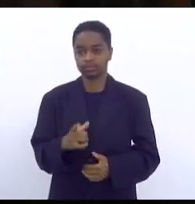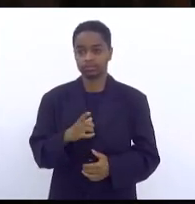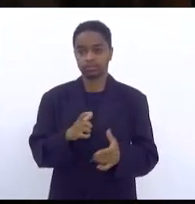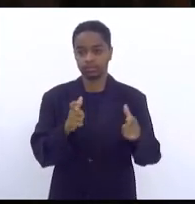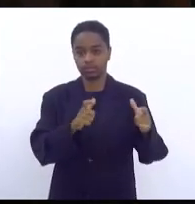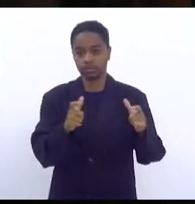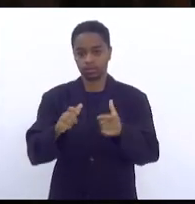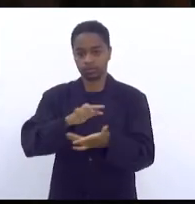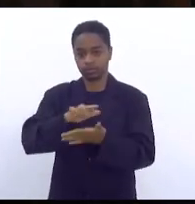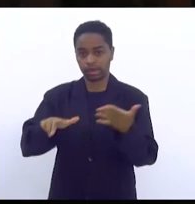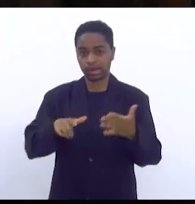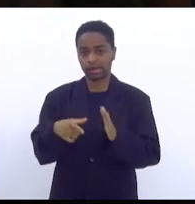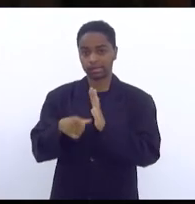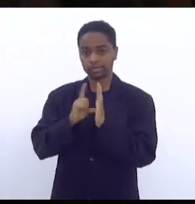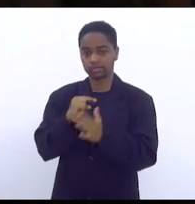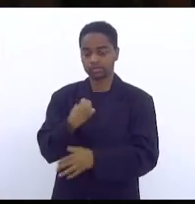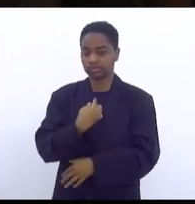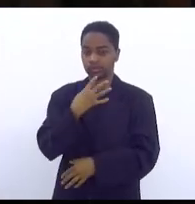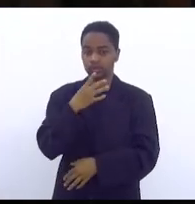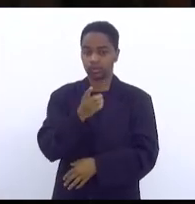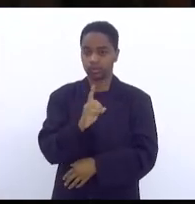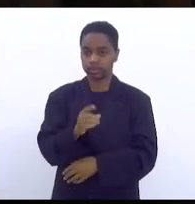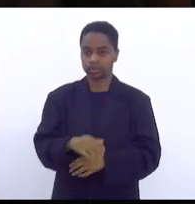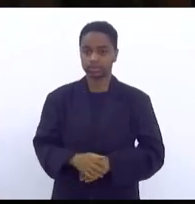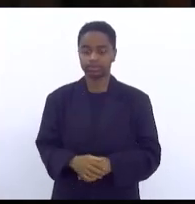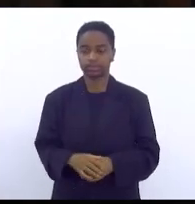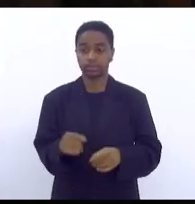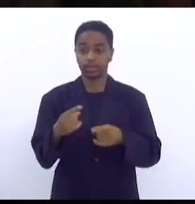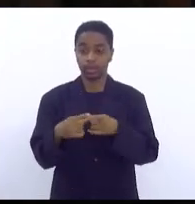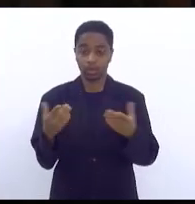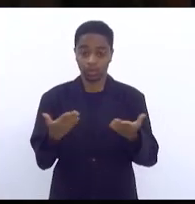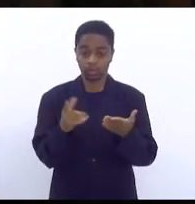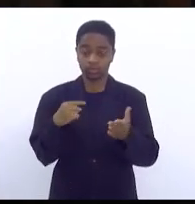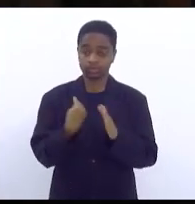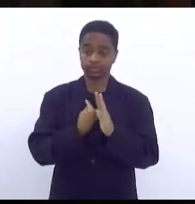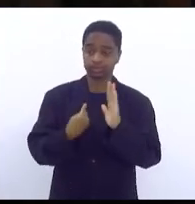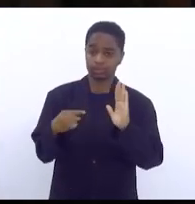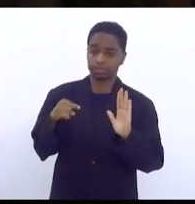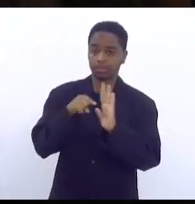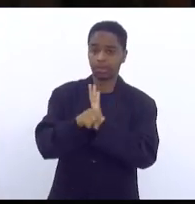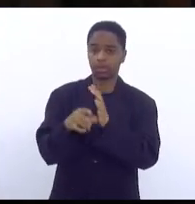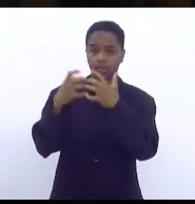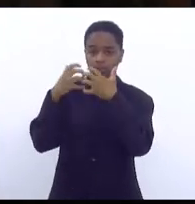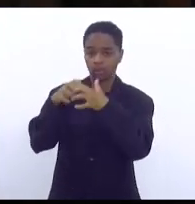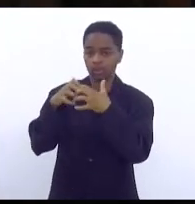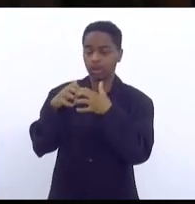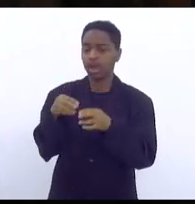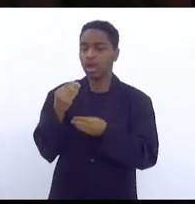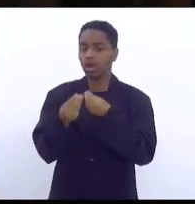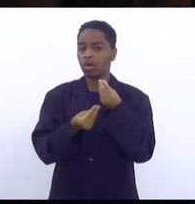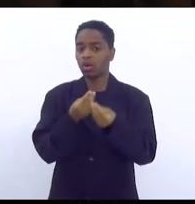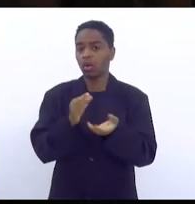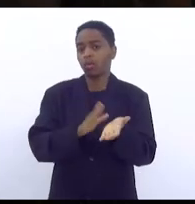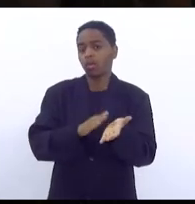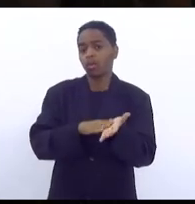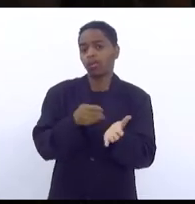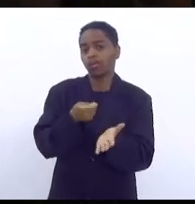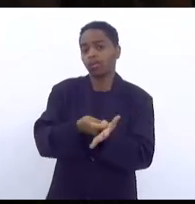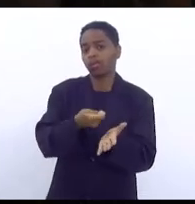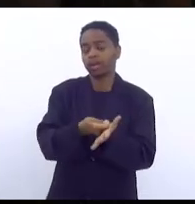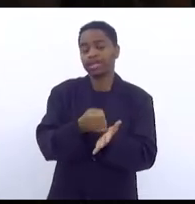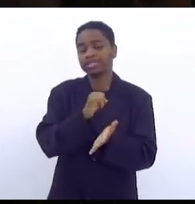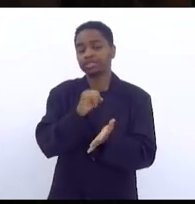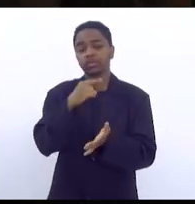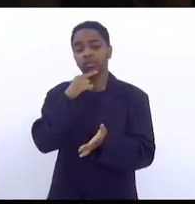gente nem conhecia bem hoje a gente traz uma pergunta como reflexão como cobrar os deveres se não podemos